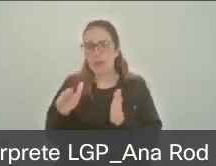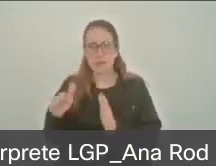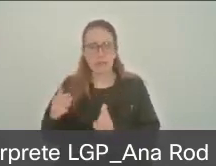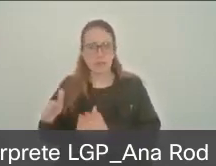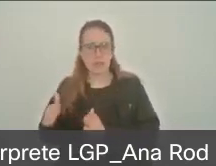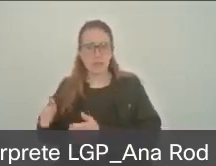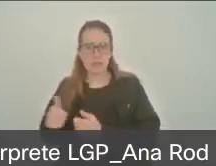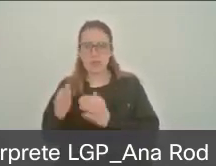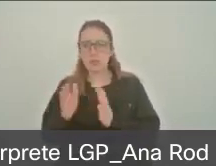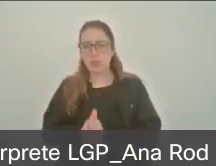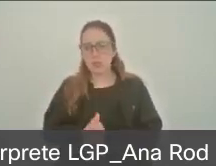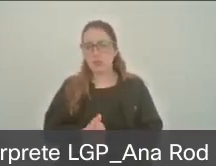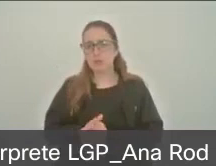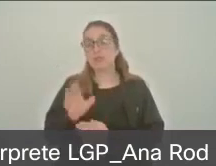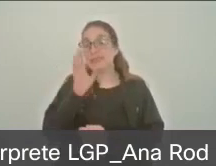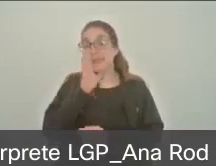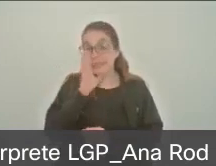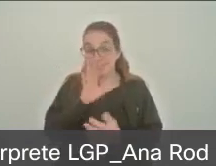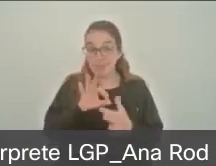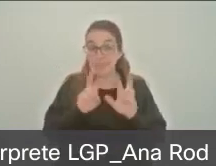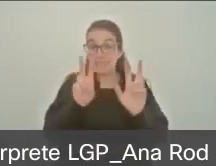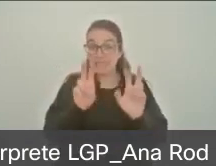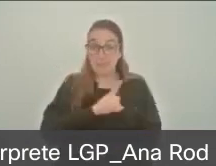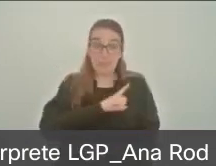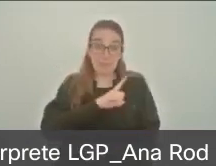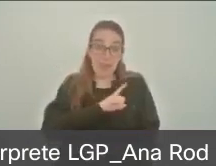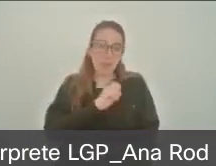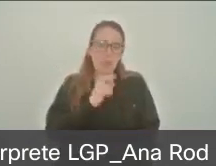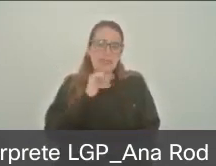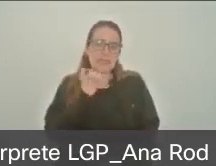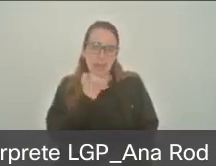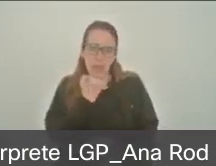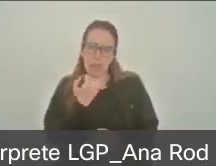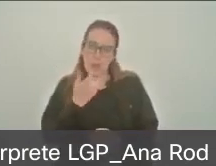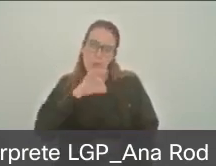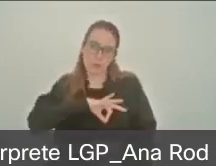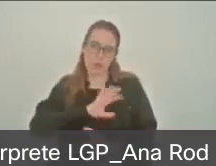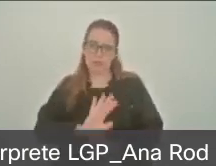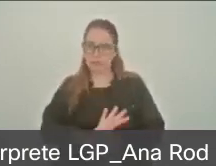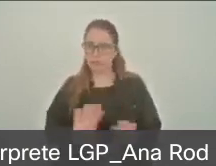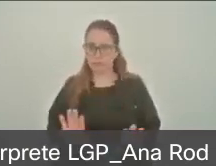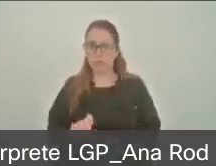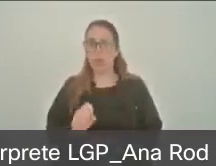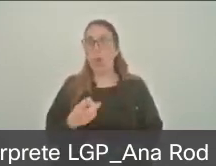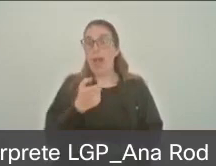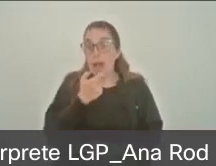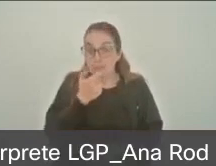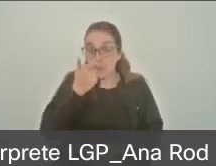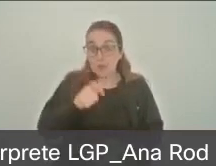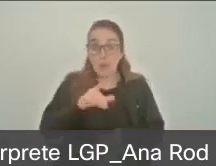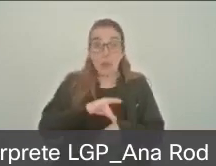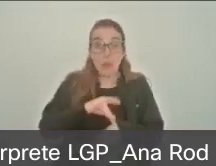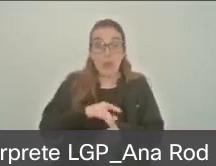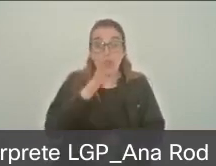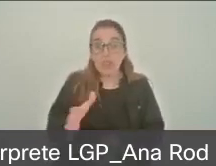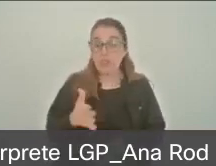do atendimento, exceto em matérias reservadas por segredo clínico ou quando existe essa indicação expressa em contrário do